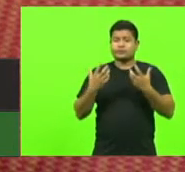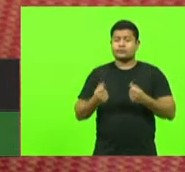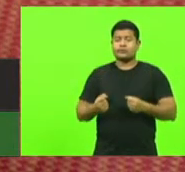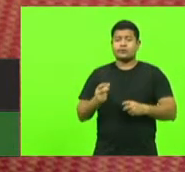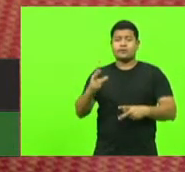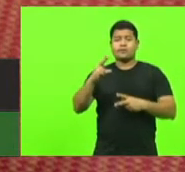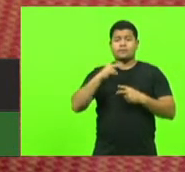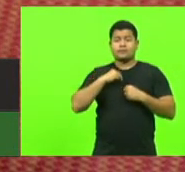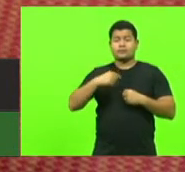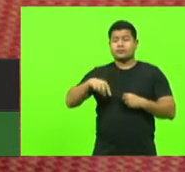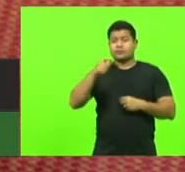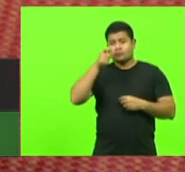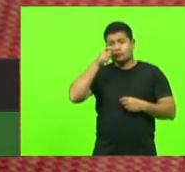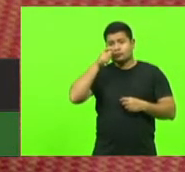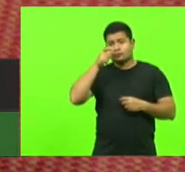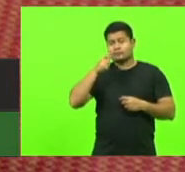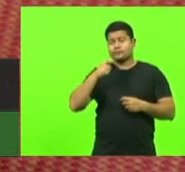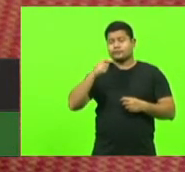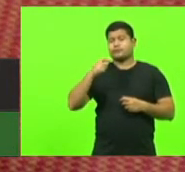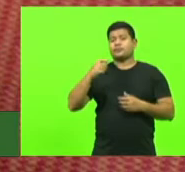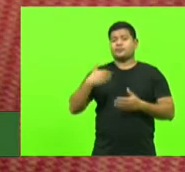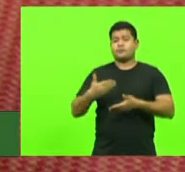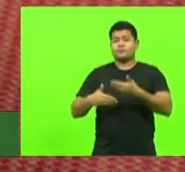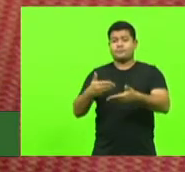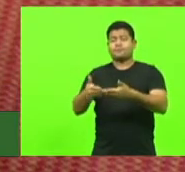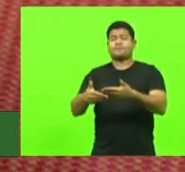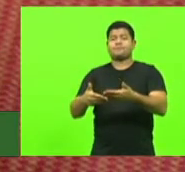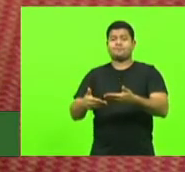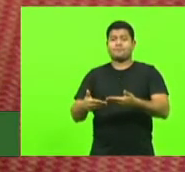nós acompanhamos integralmente, e